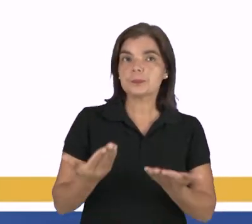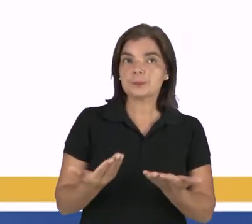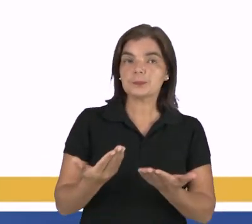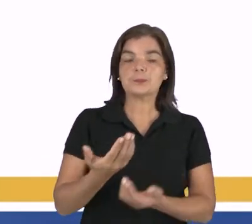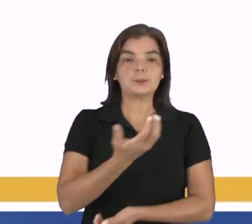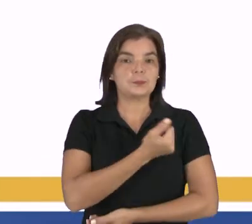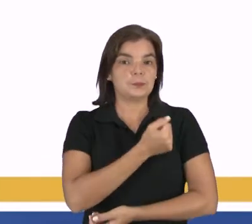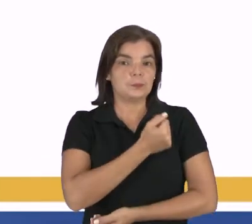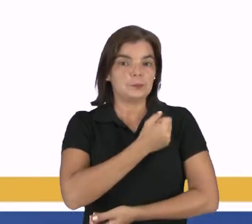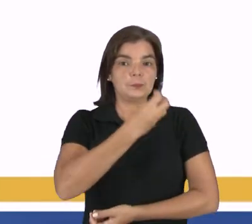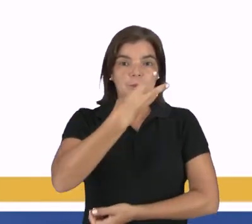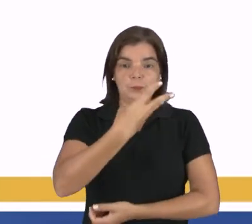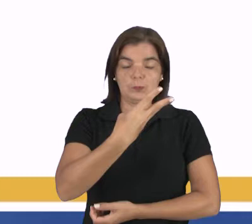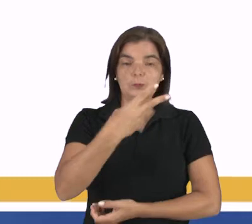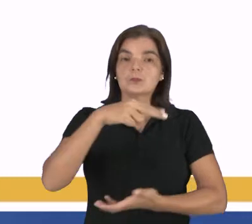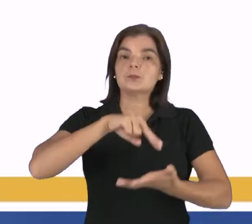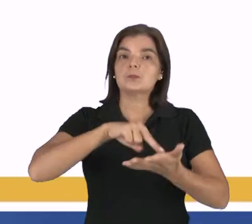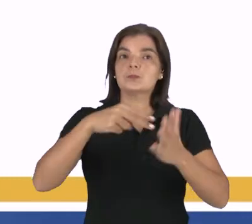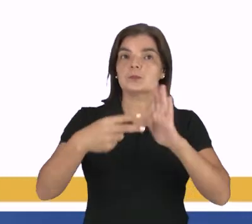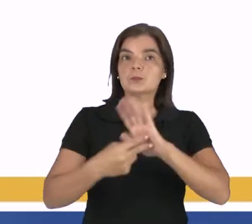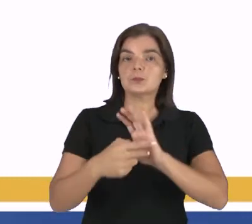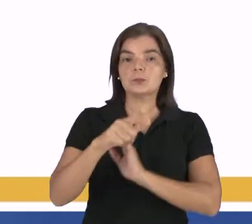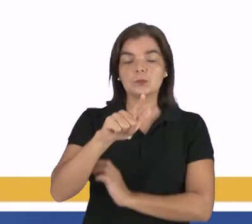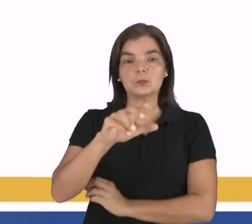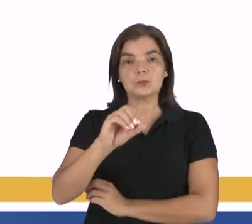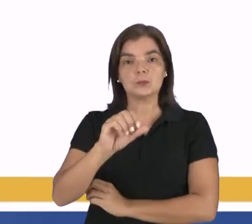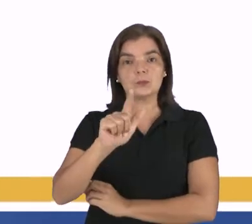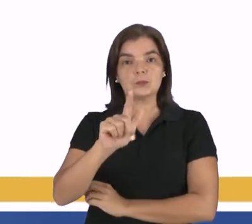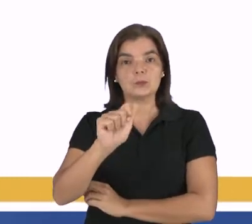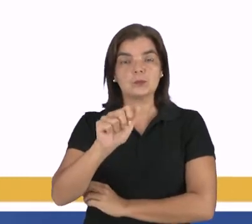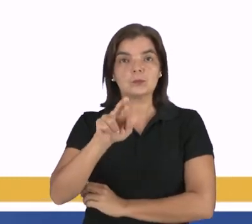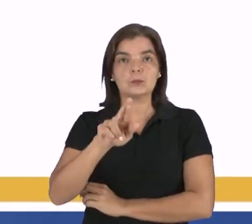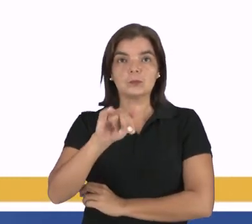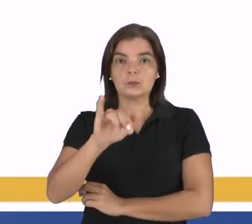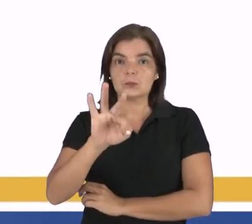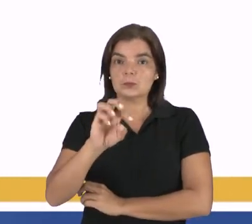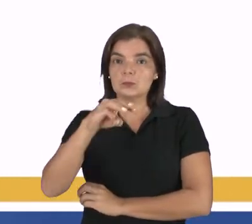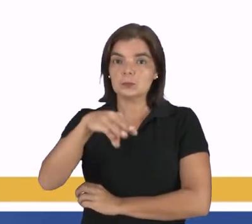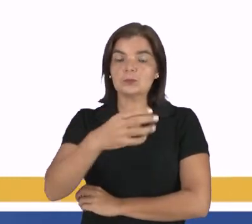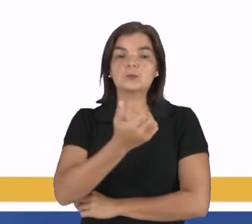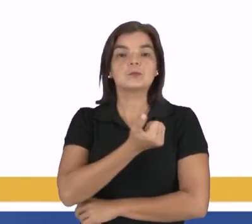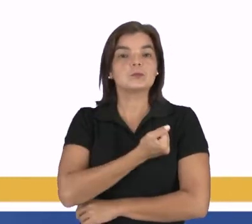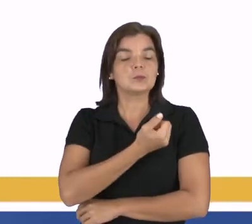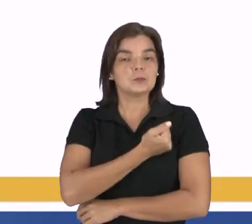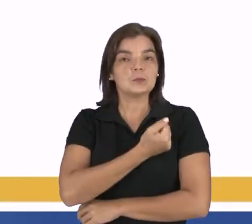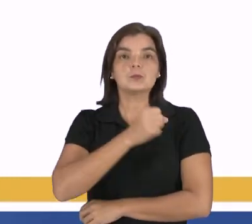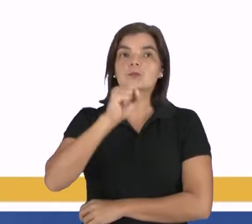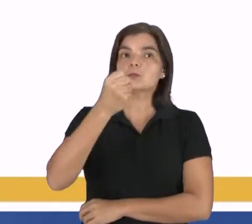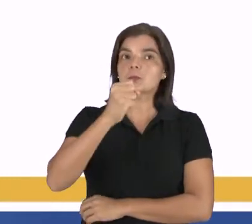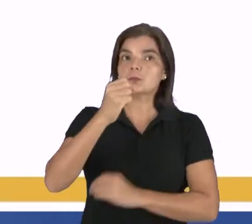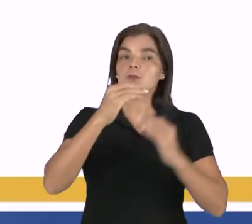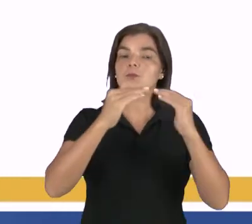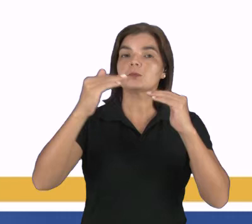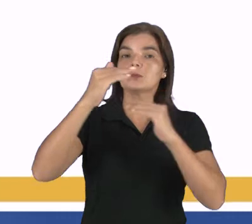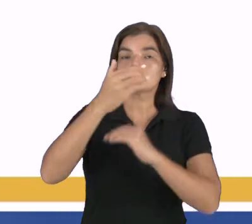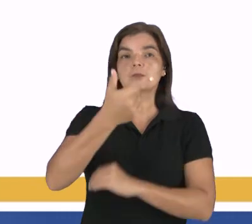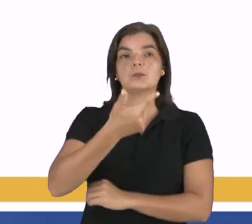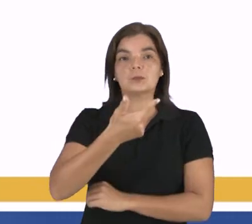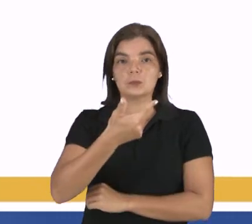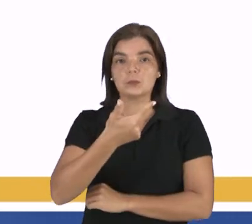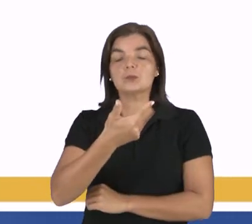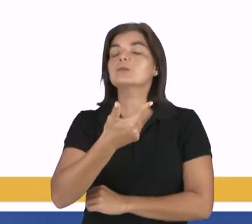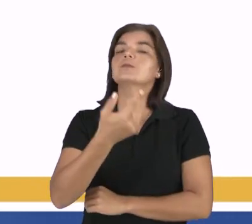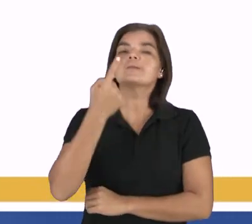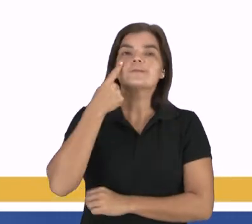Então, esse valor 3, ele denomina-se o logaritmo do número 8 na base 2. E